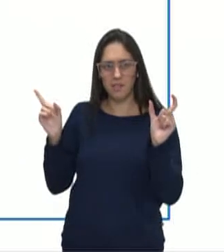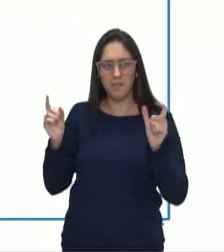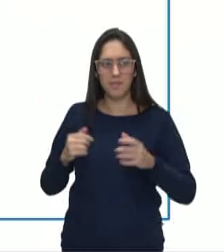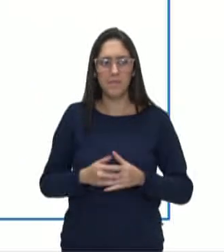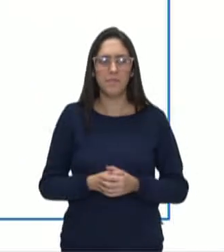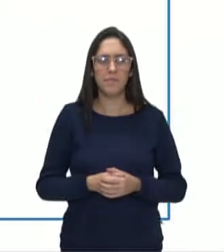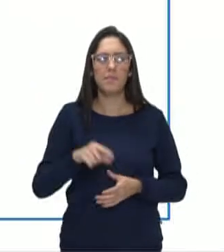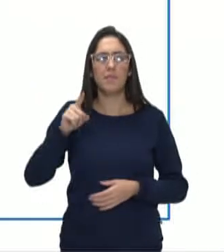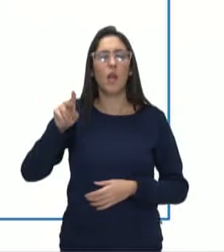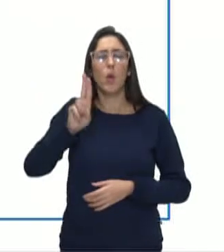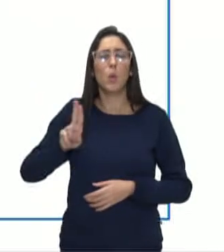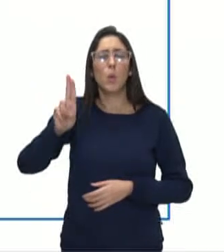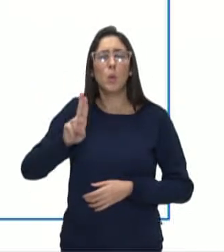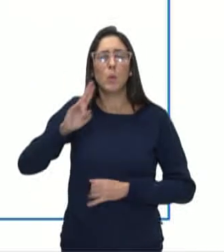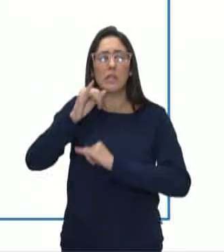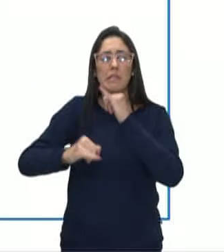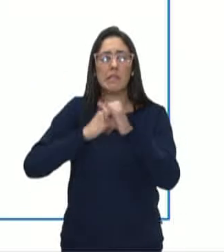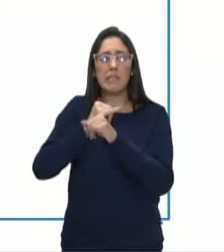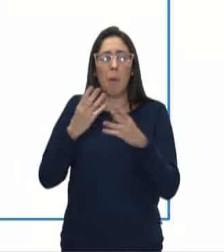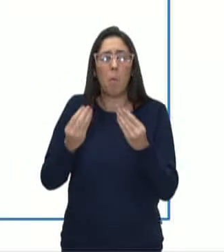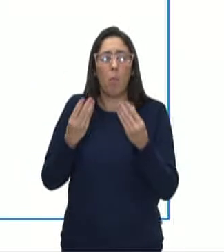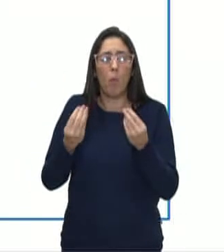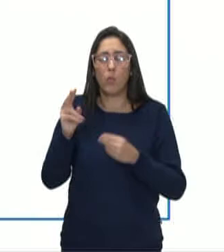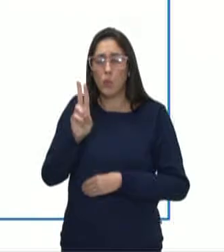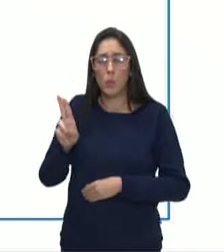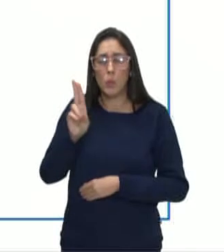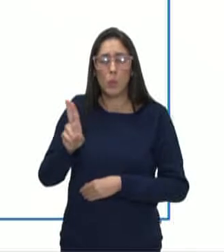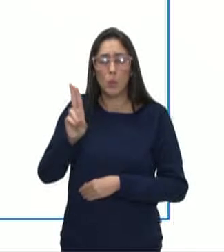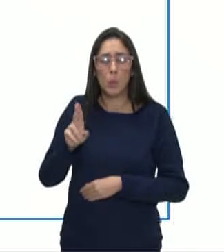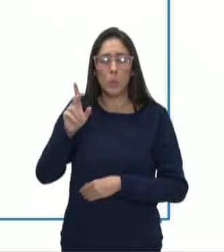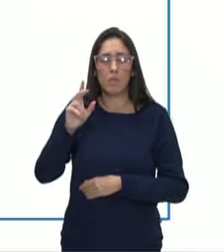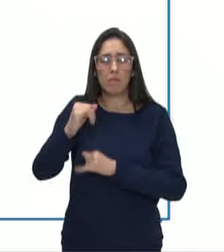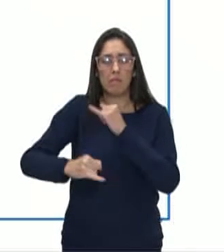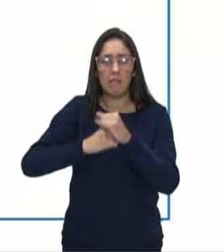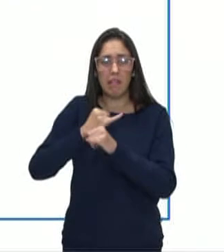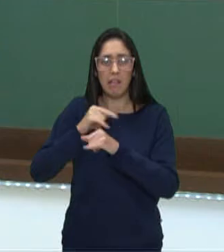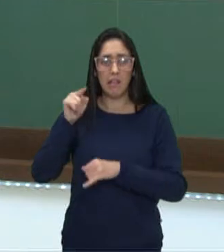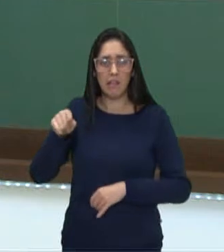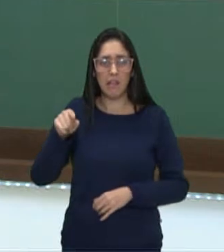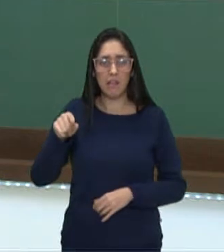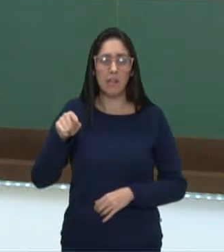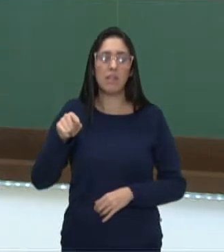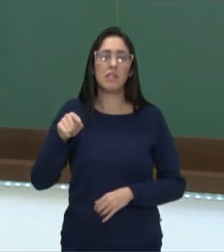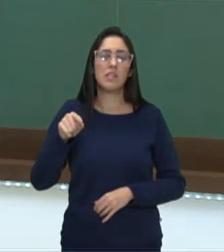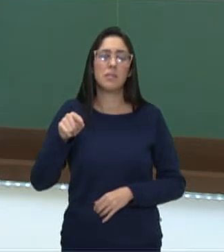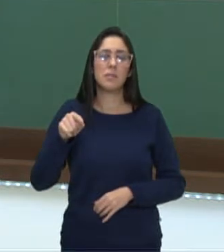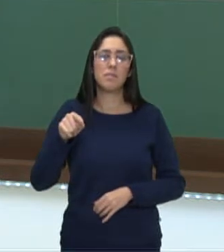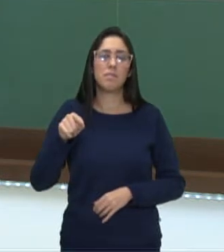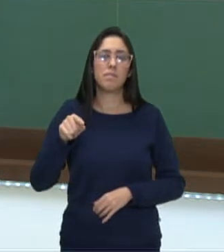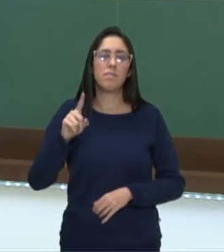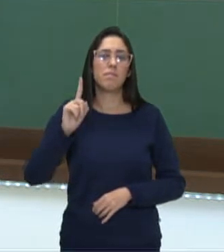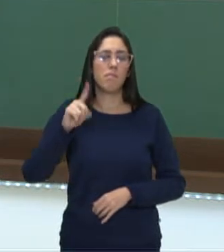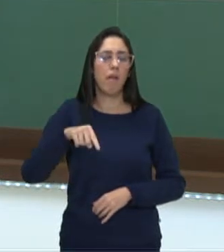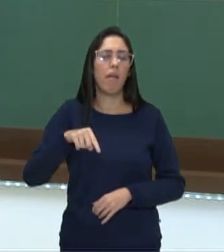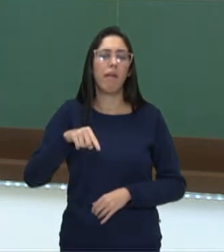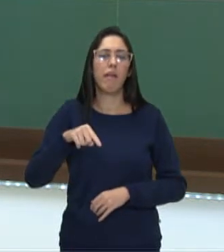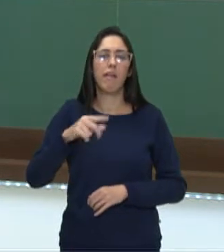abusivo da internet, ou seja, o uso abusivo da internet, que interfere com a vida diária,